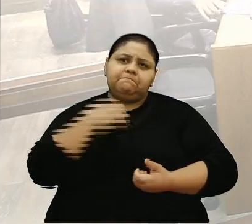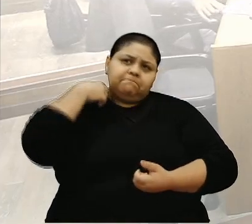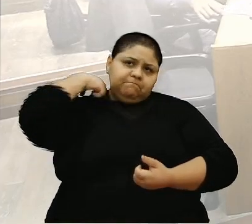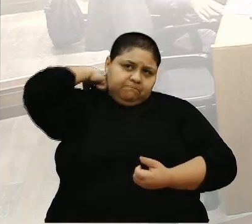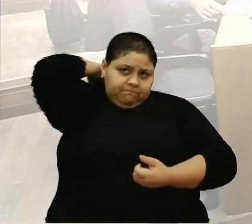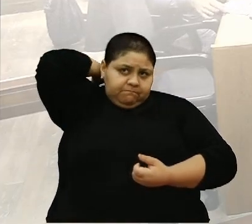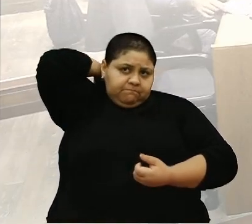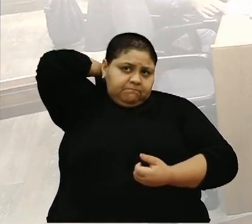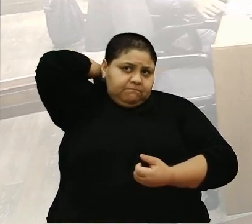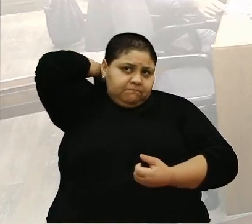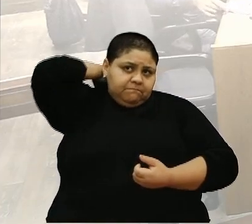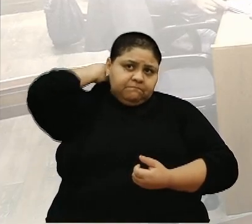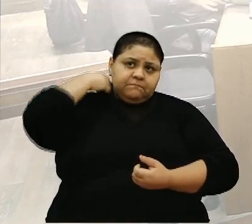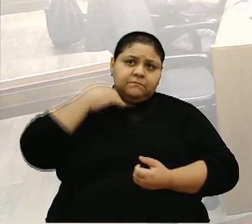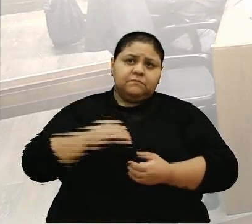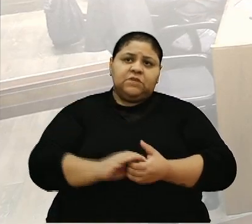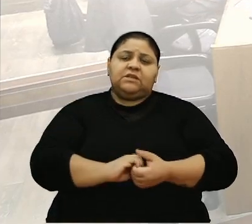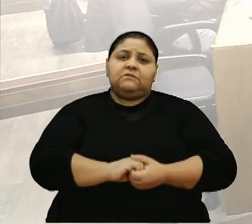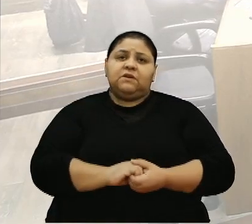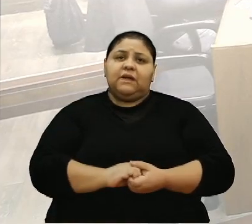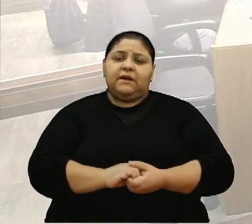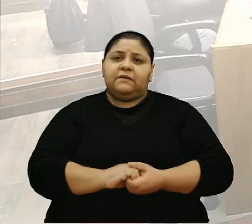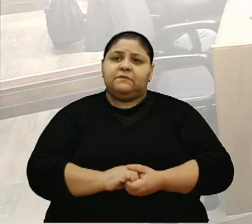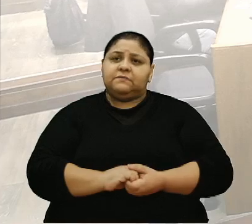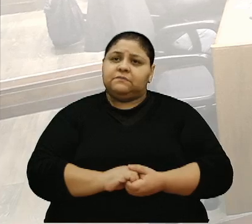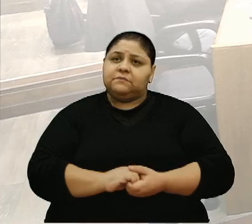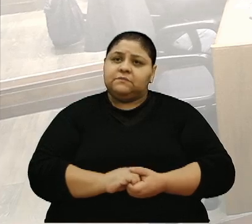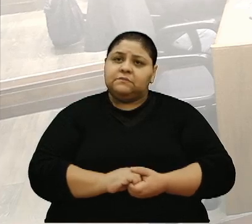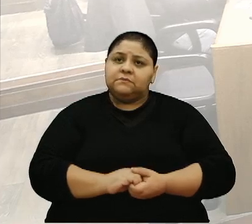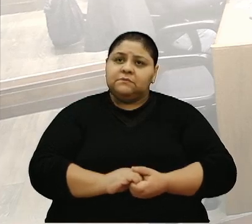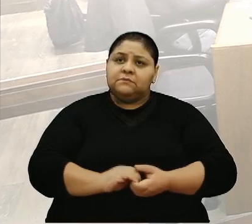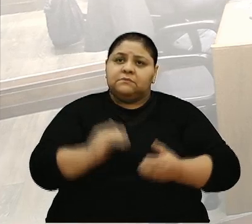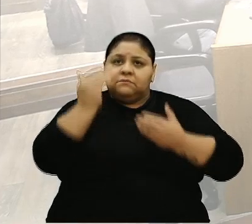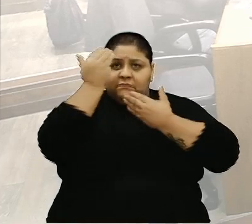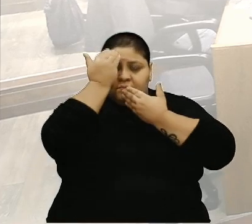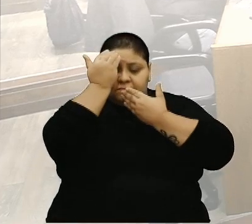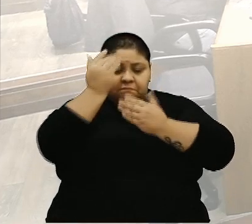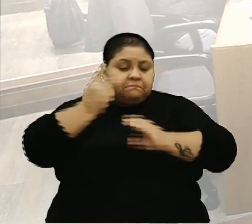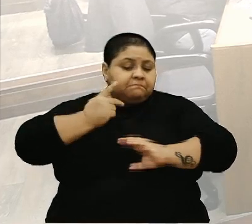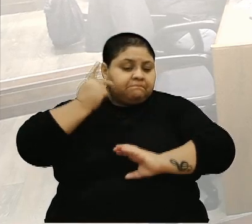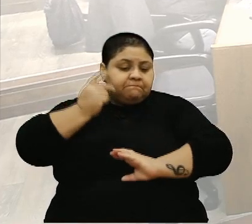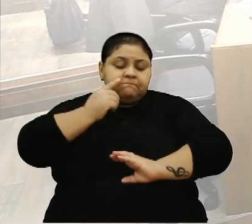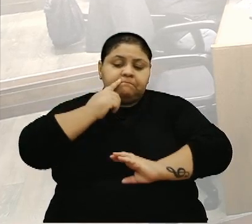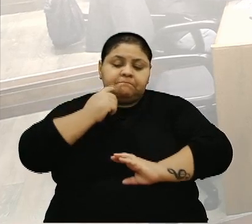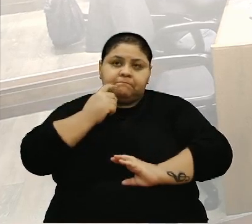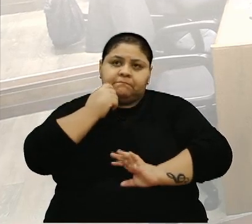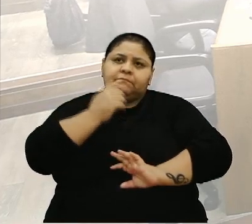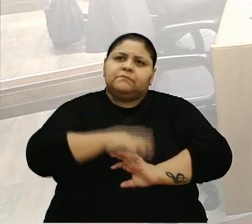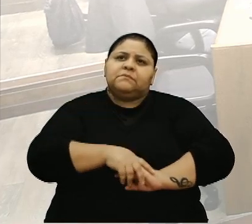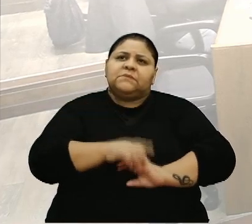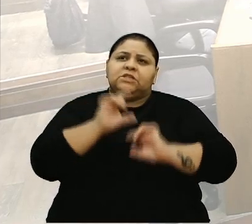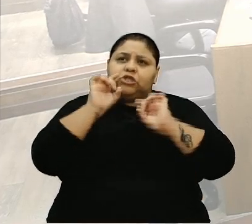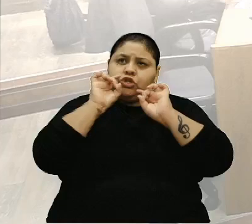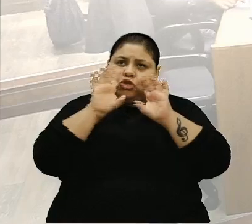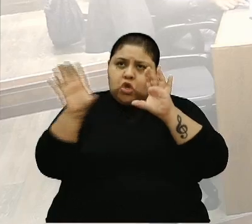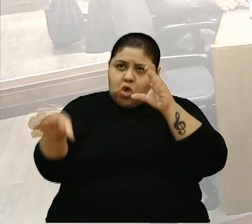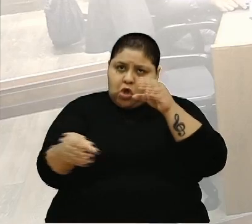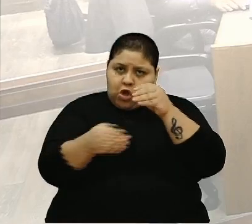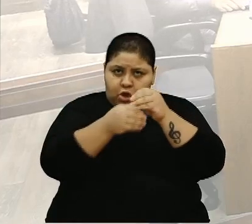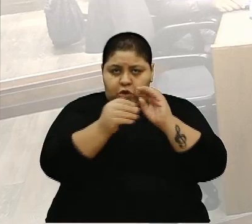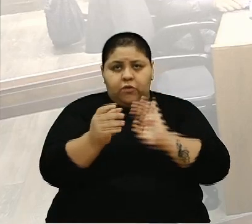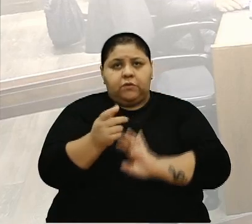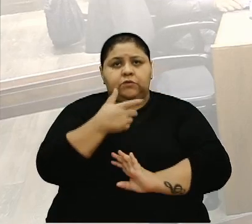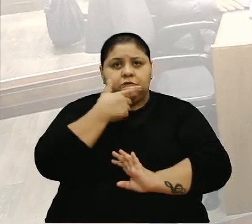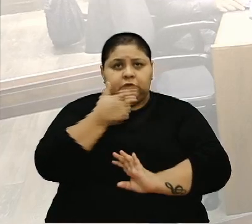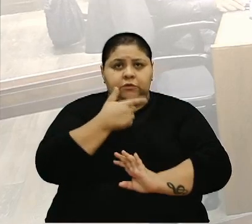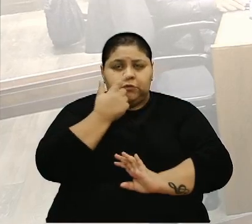Acho que era a vereadora Tatiane e depois vereador Fantinel. Obrigado, vereadora Rose. E assim, só para somar na fala tanto